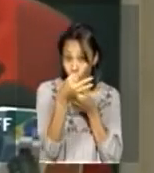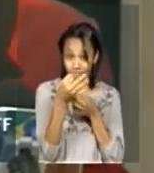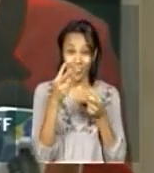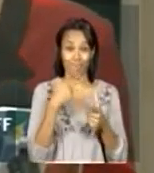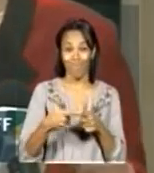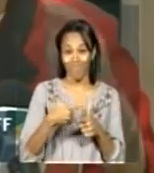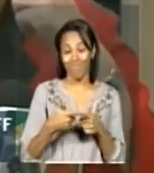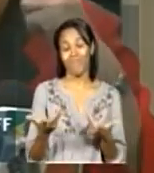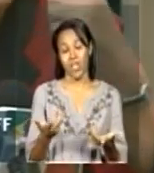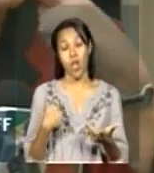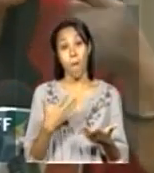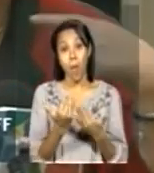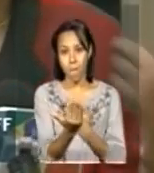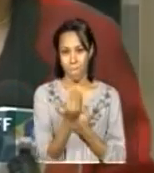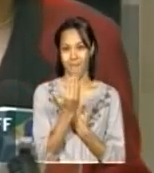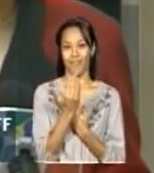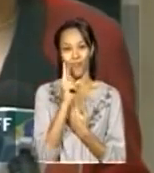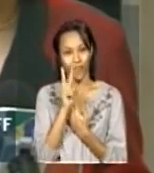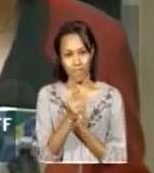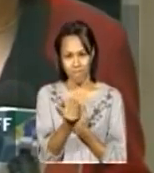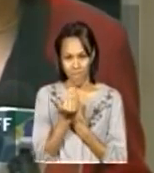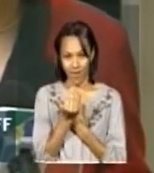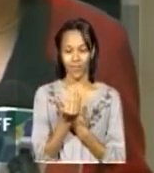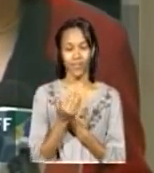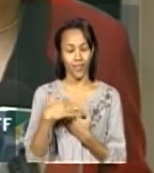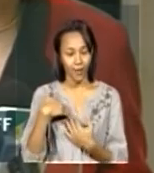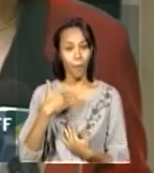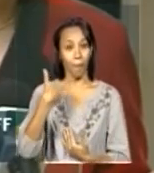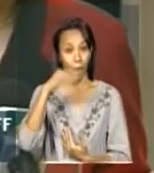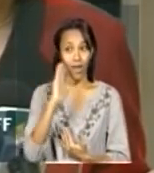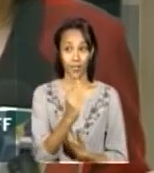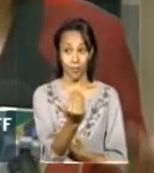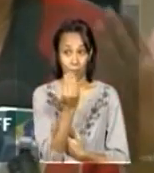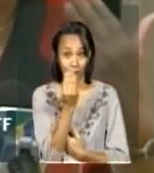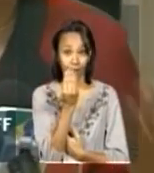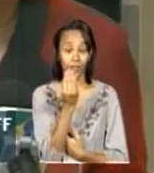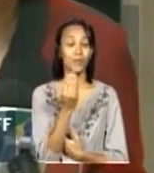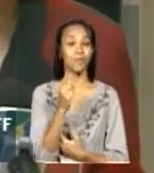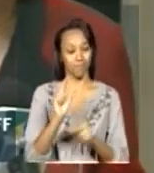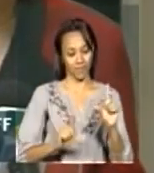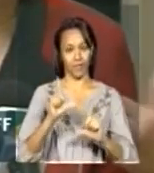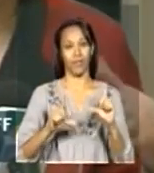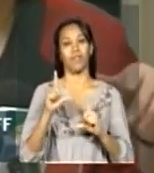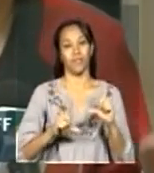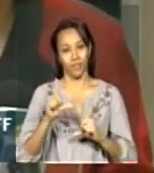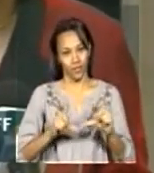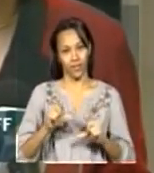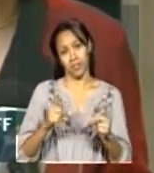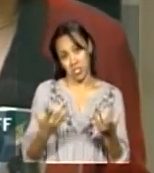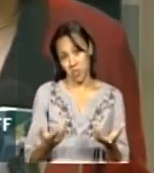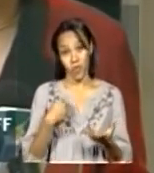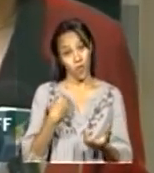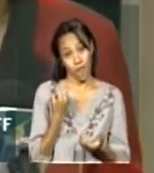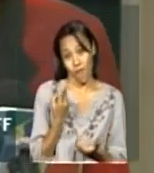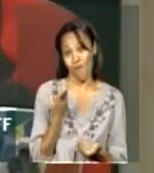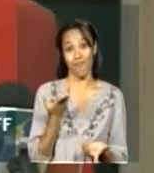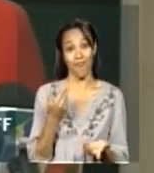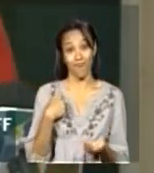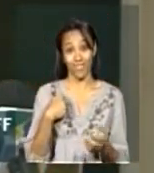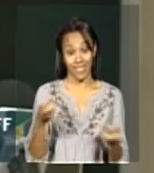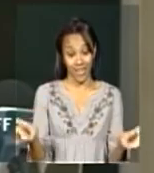eu sempre prefiro ver de perto e eu vejo mais de perto, né, pela televisão. Então eu não irei assistir em